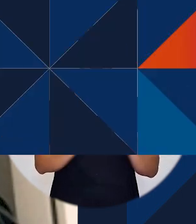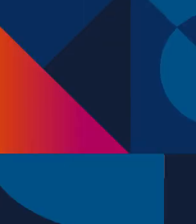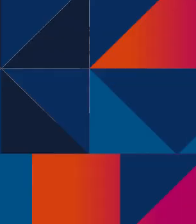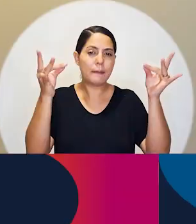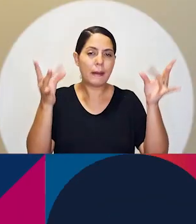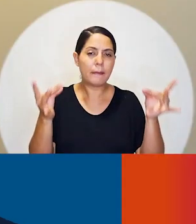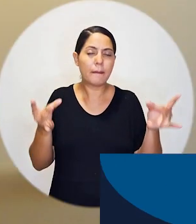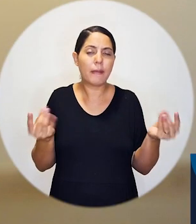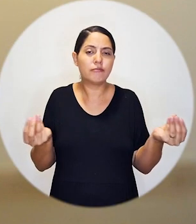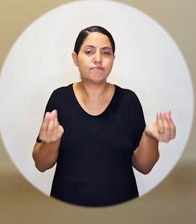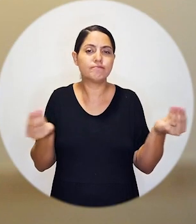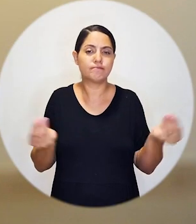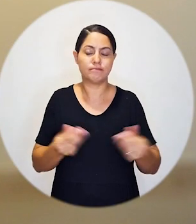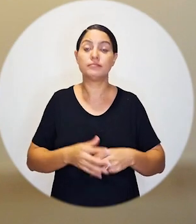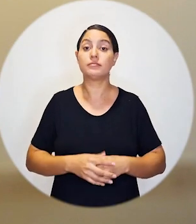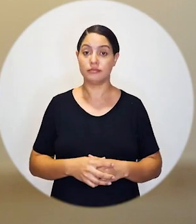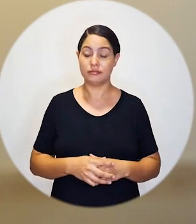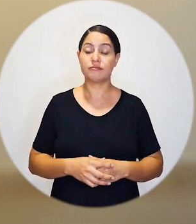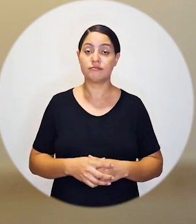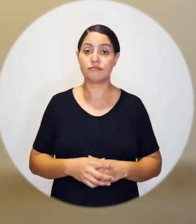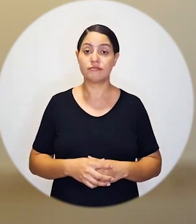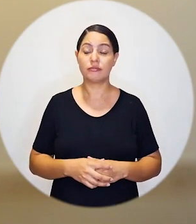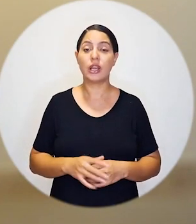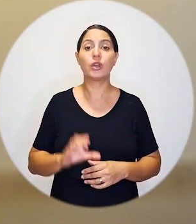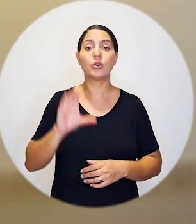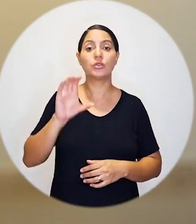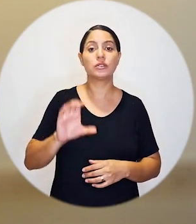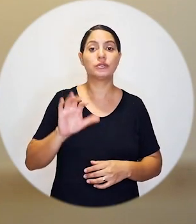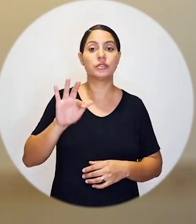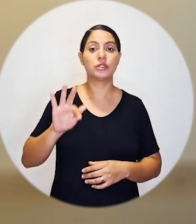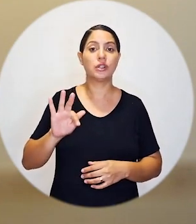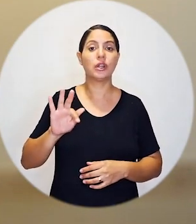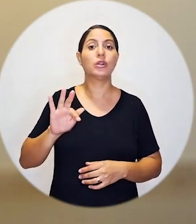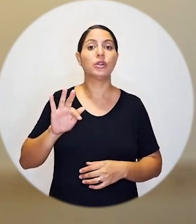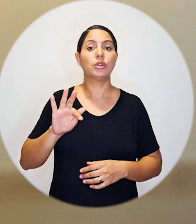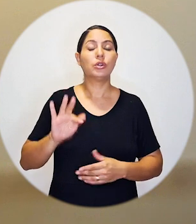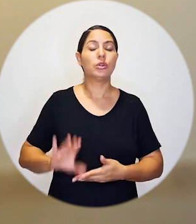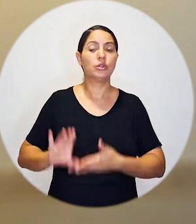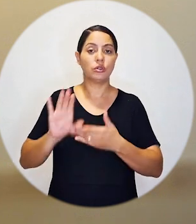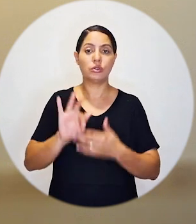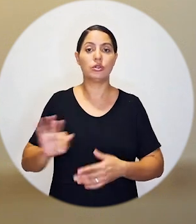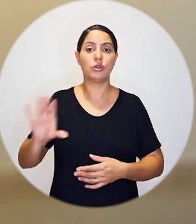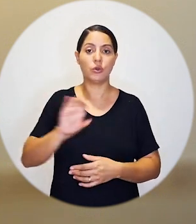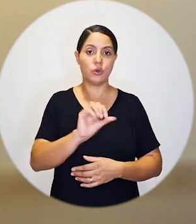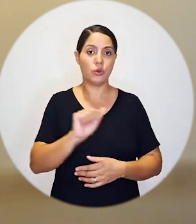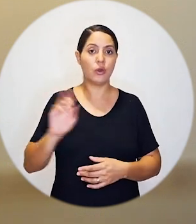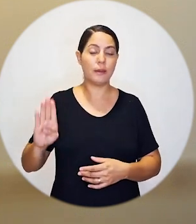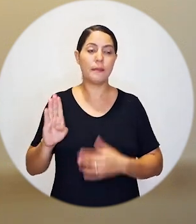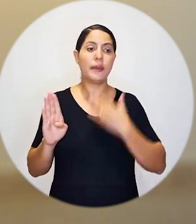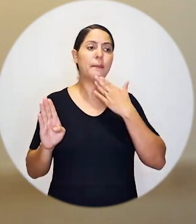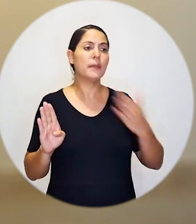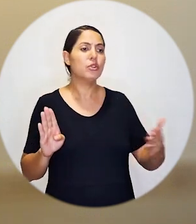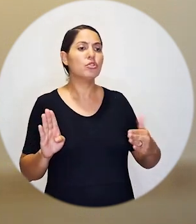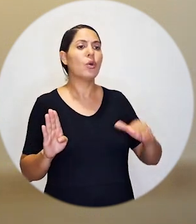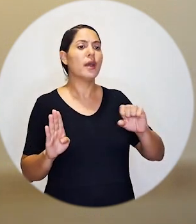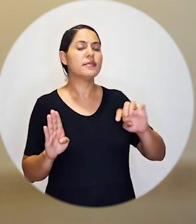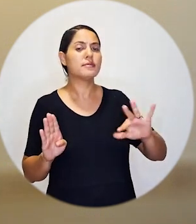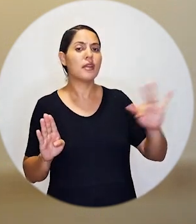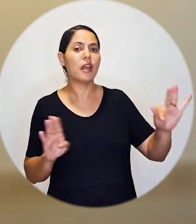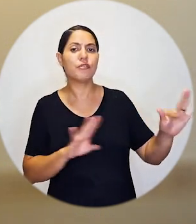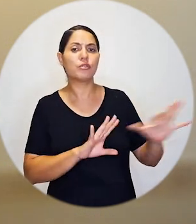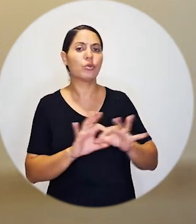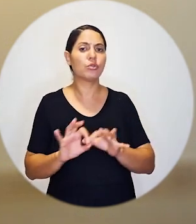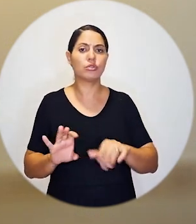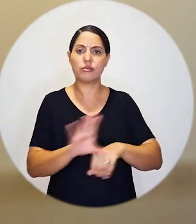tema. O Conselho Federal da OAB pediu ao Supremo Tribunal Federal a declaração de inconstitucionalidade da